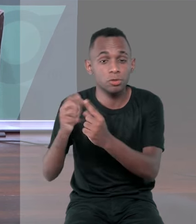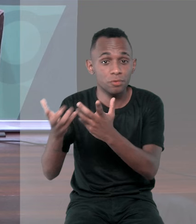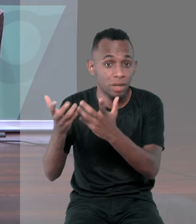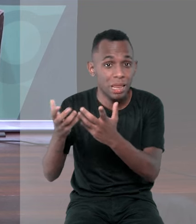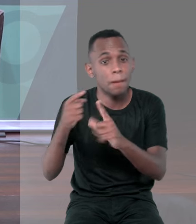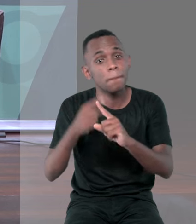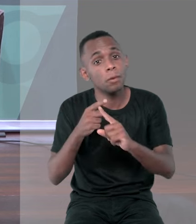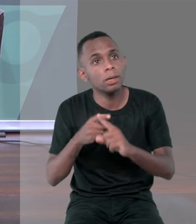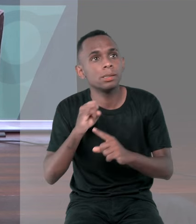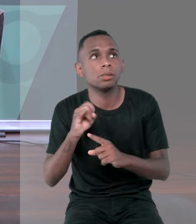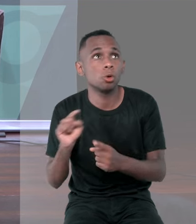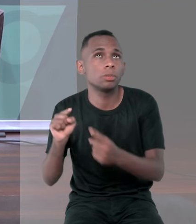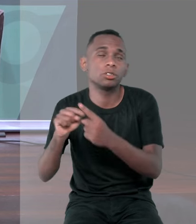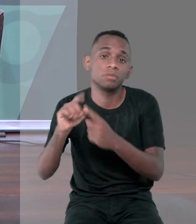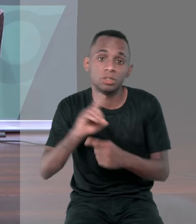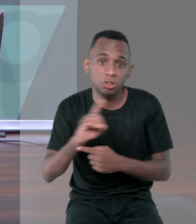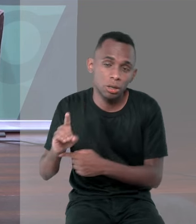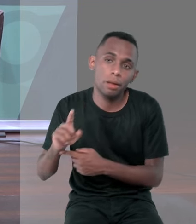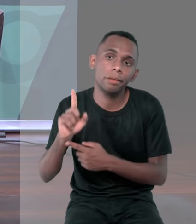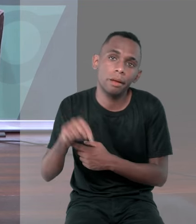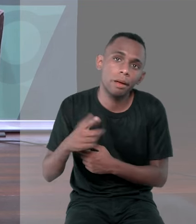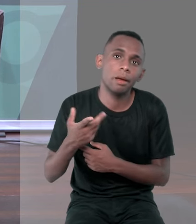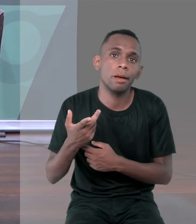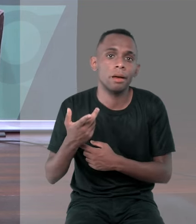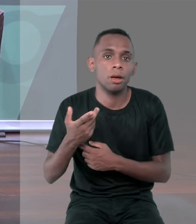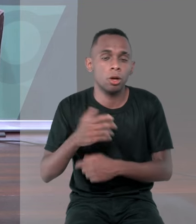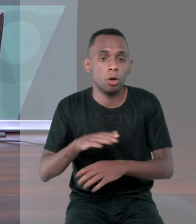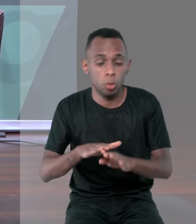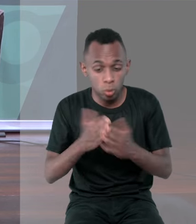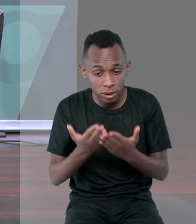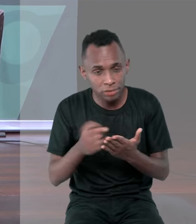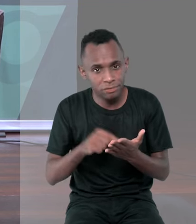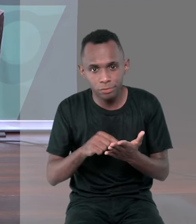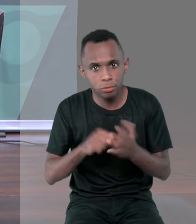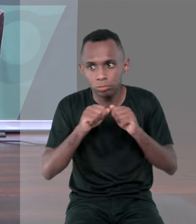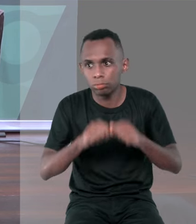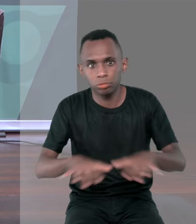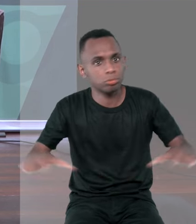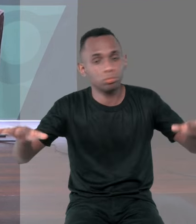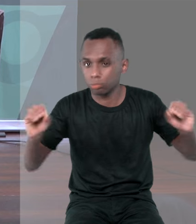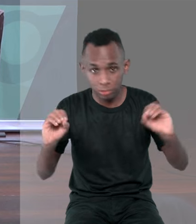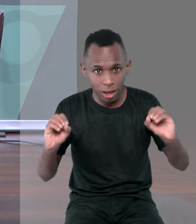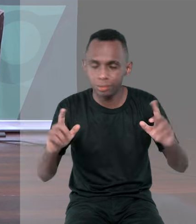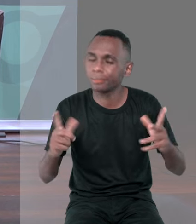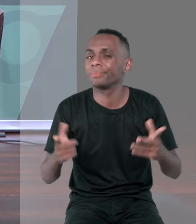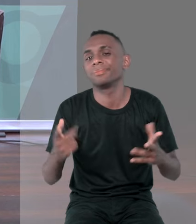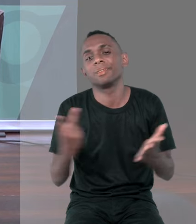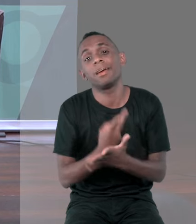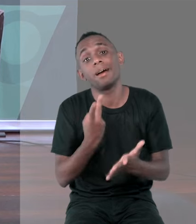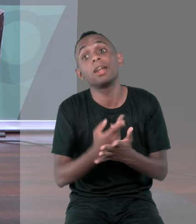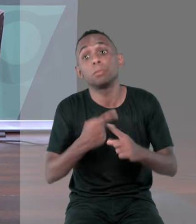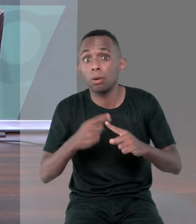porque se o intuito era fazer com que o avesso da pele não fosse conhecido, né, deu errado,